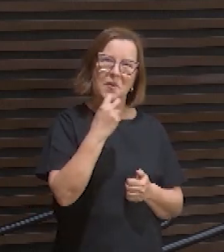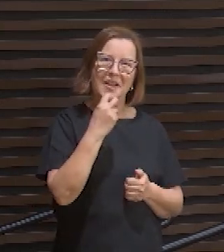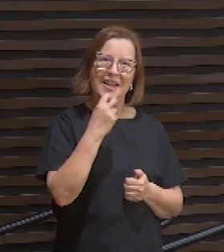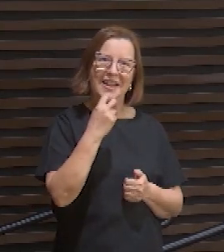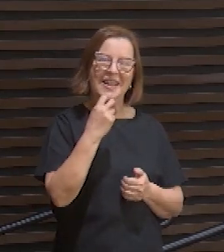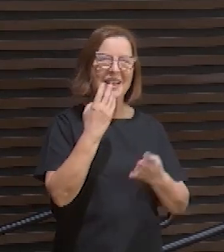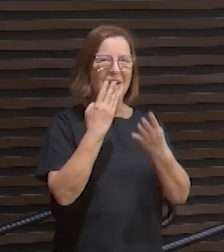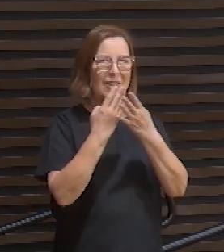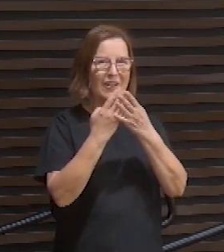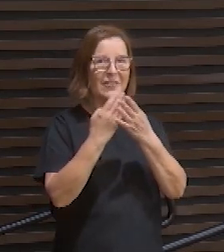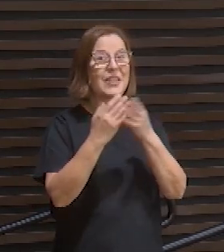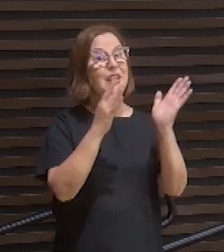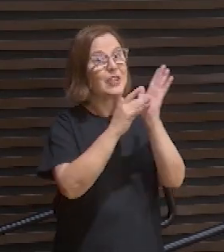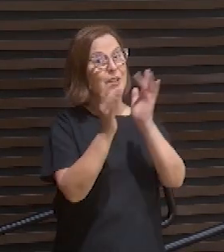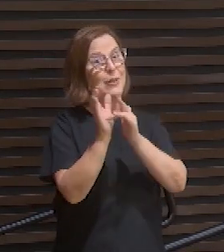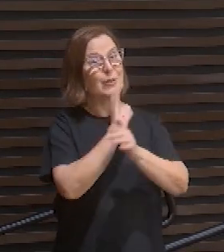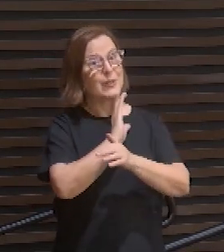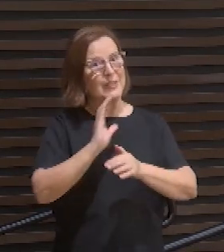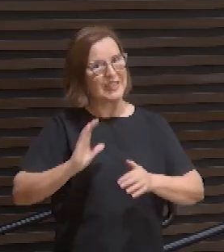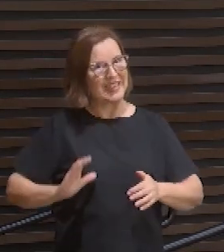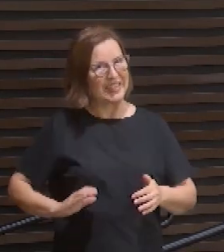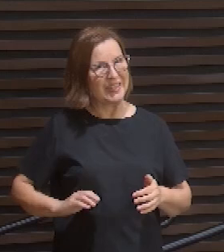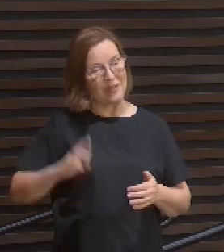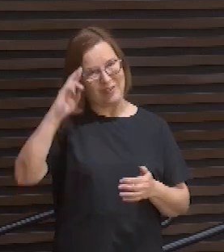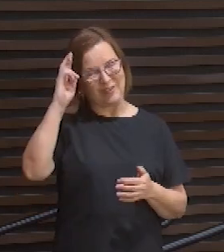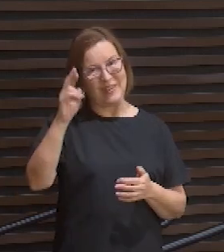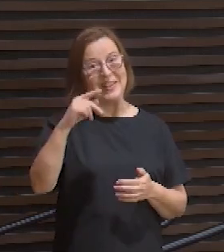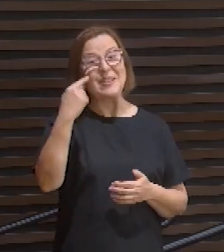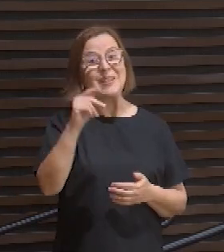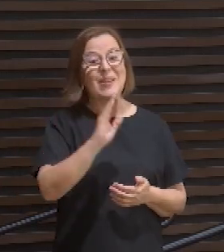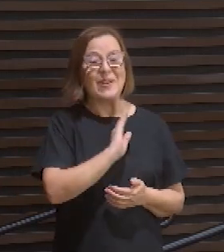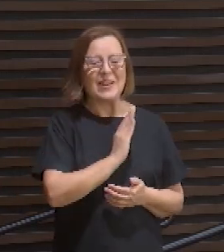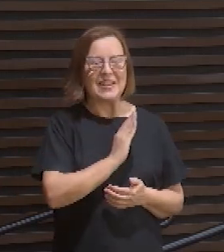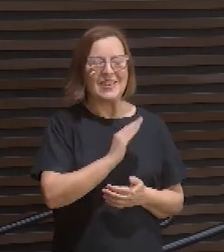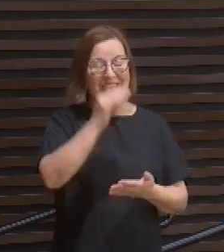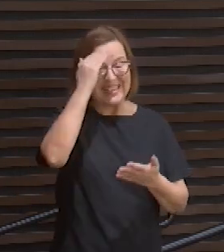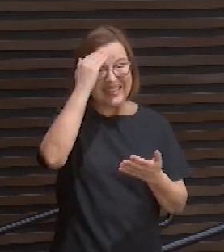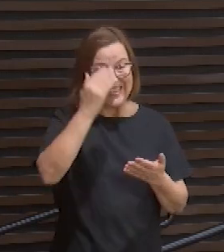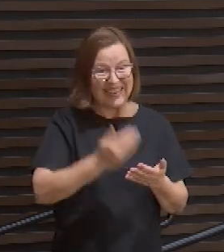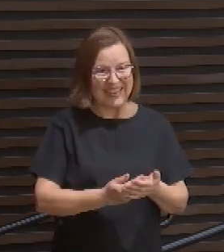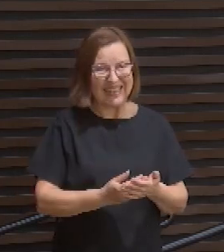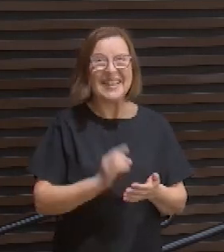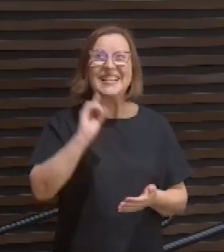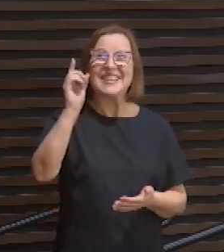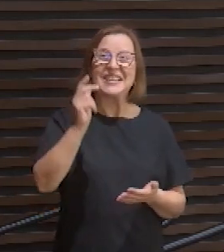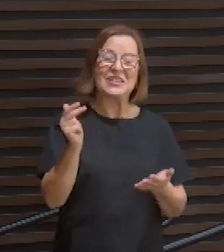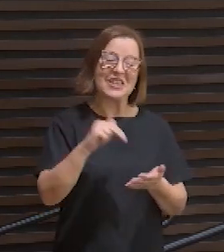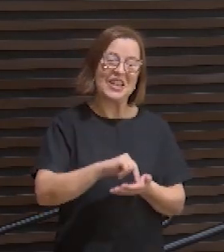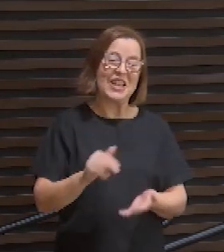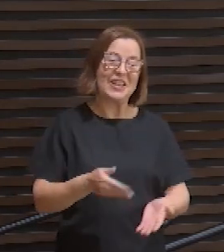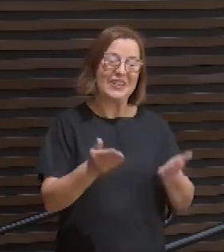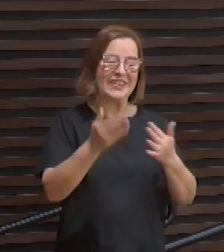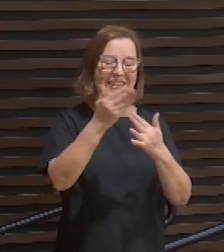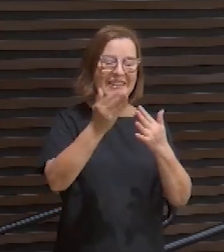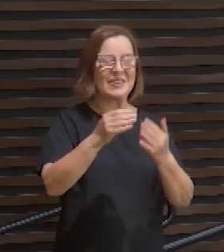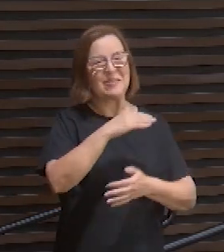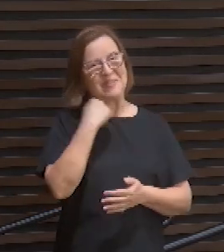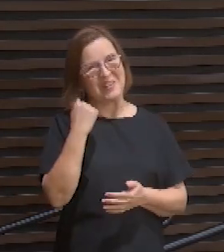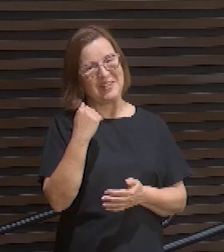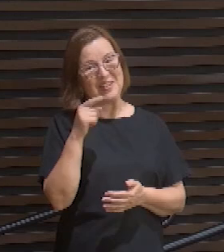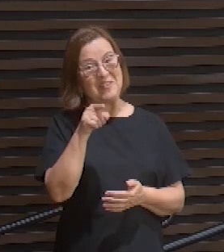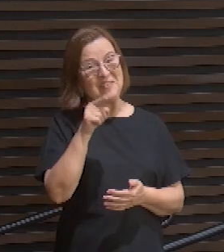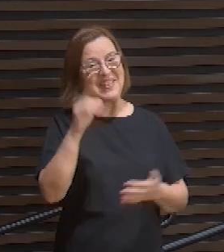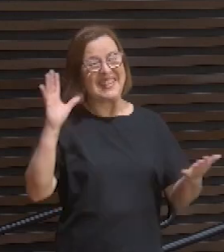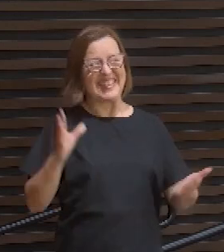Senhor, e no teu coração creres que Deus o ressuscitou dentre os mortos, será